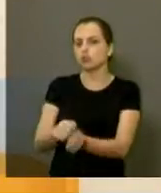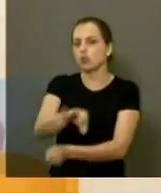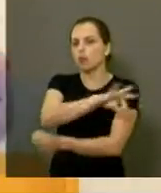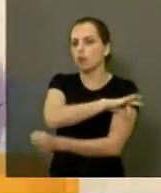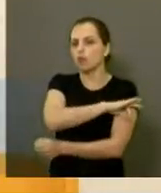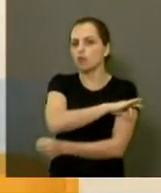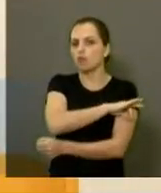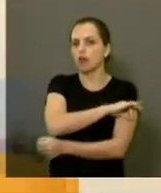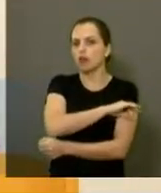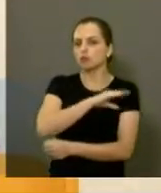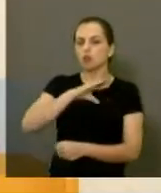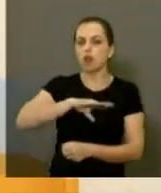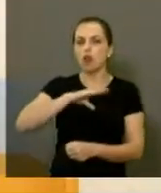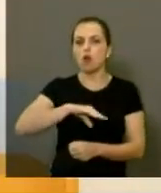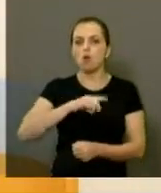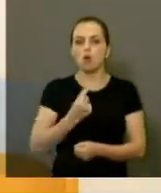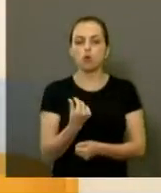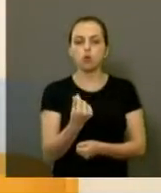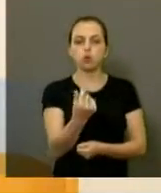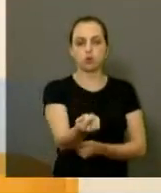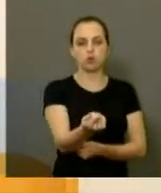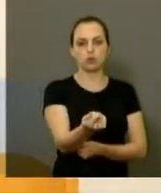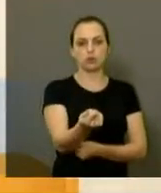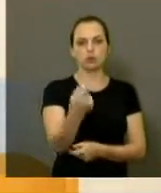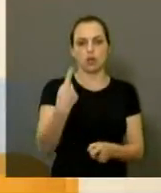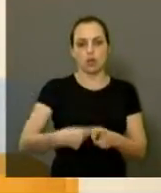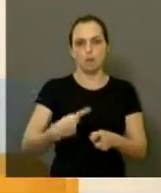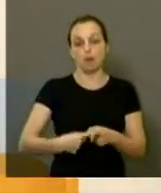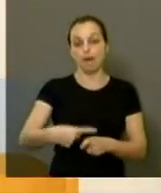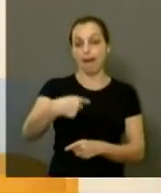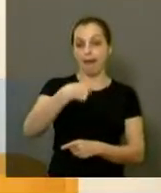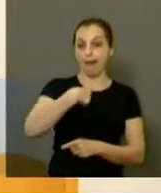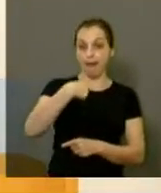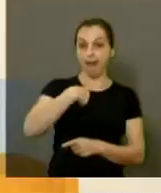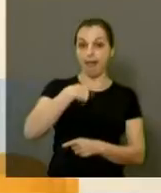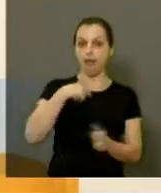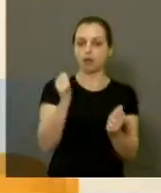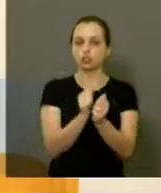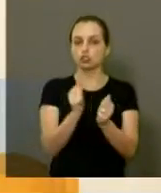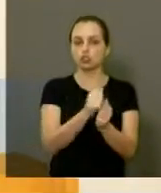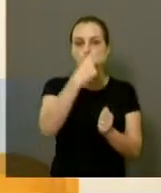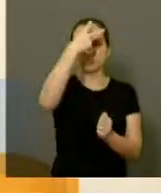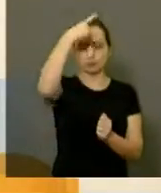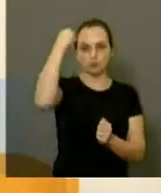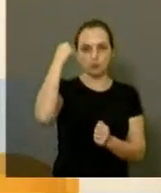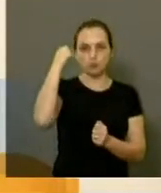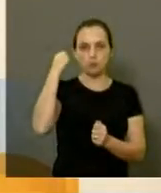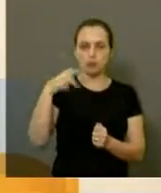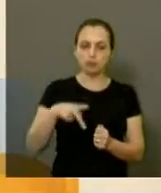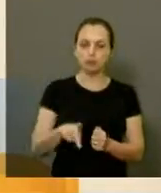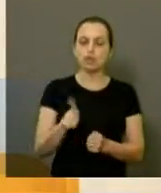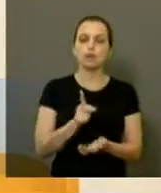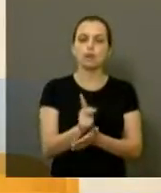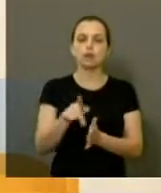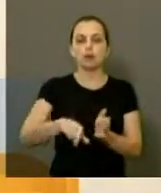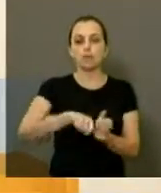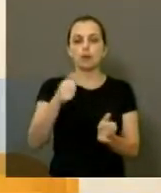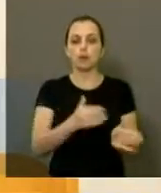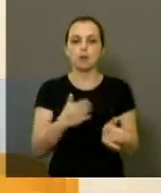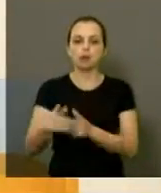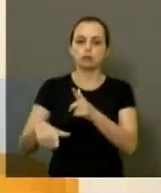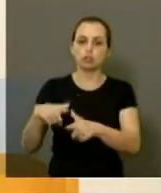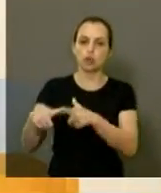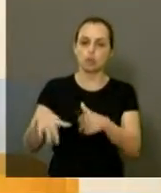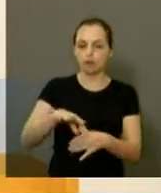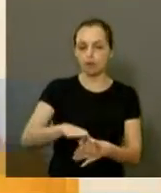feito a cidade gastar mais dinheiro? Porque eu estive do lado do prefeito Marcelo Barbieri durante todo o primeiro mandato dele. Fui líder